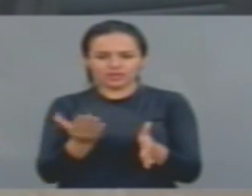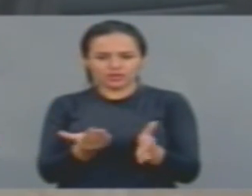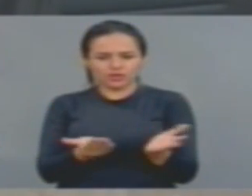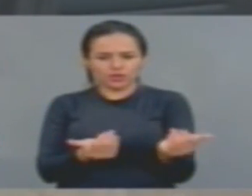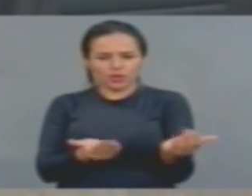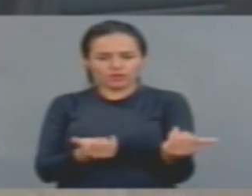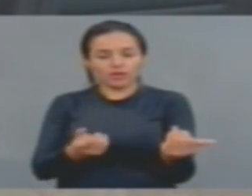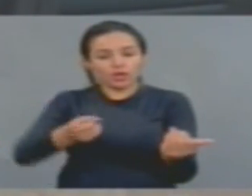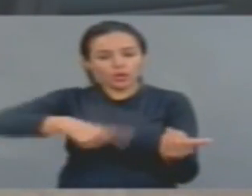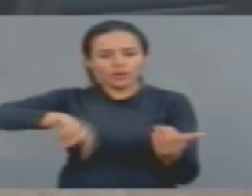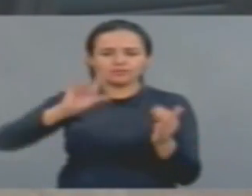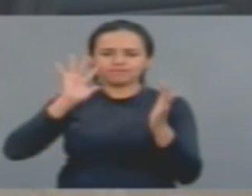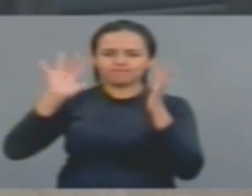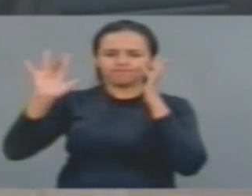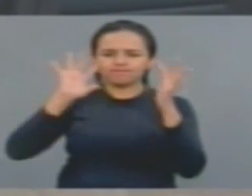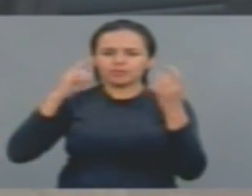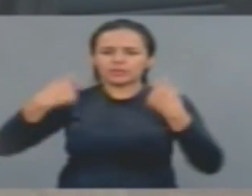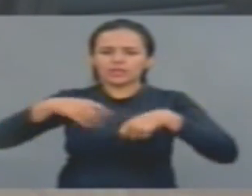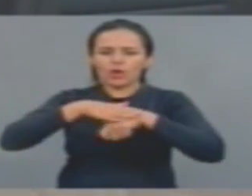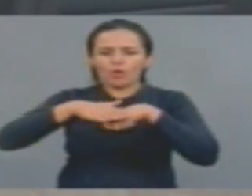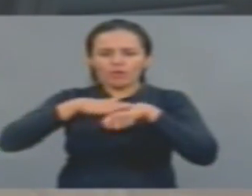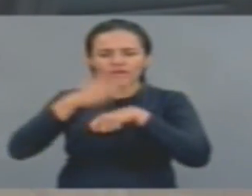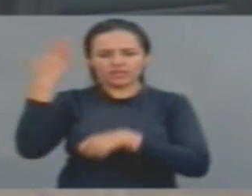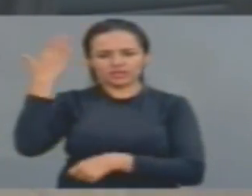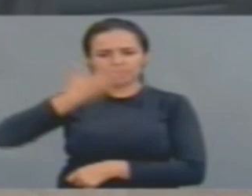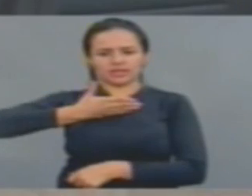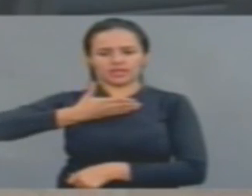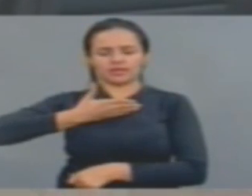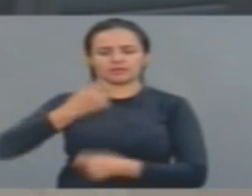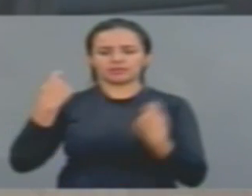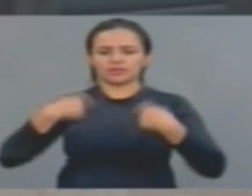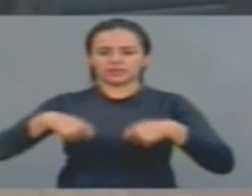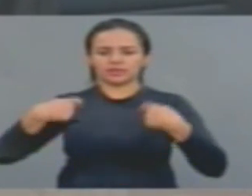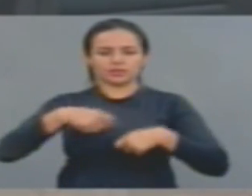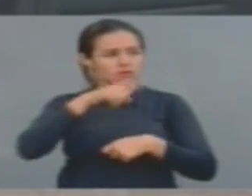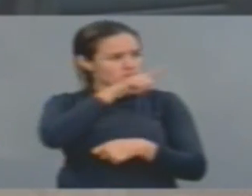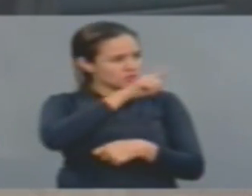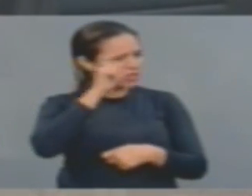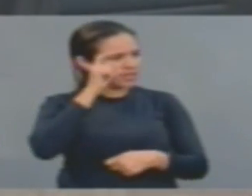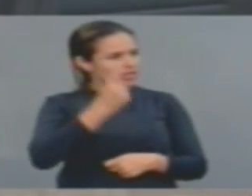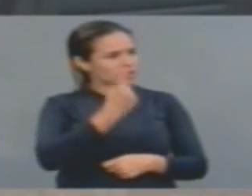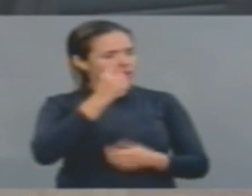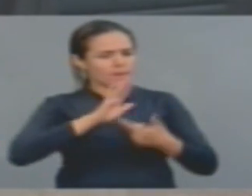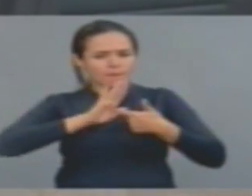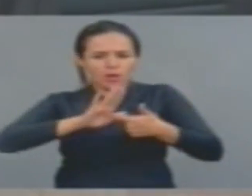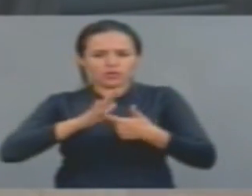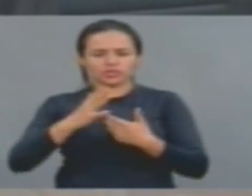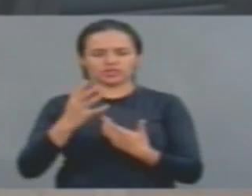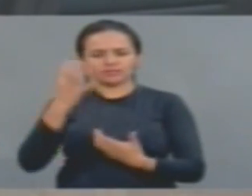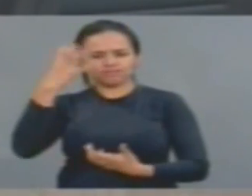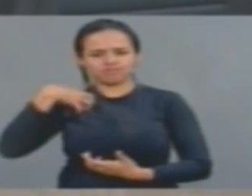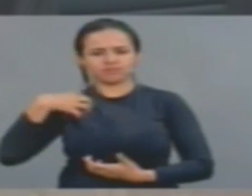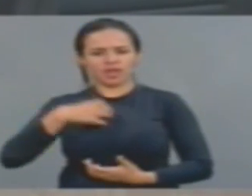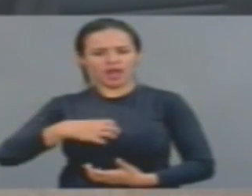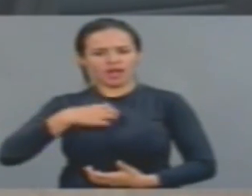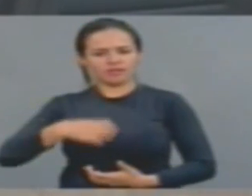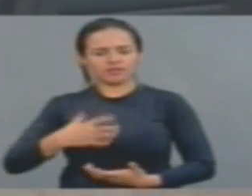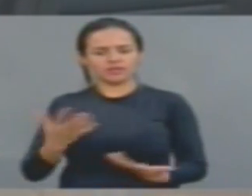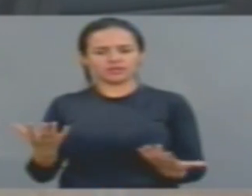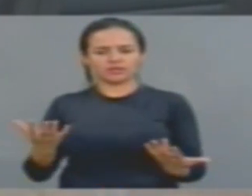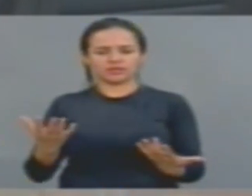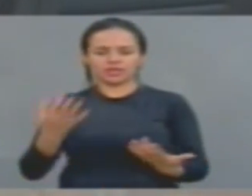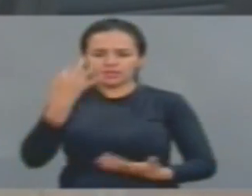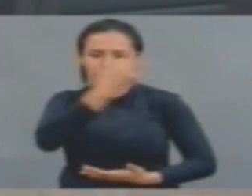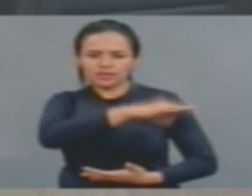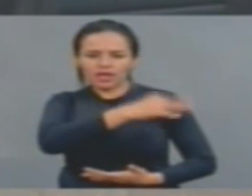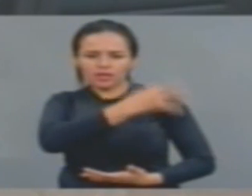conversa muito séria, profunda, com a indignação que Vossa Excelência está apresentando, dizer a essa família como podemos ter